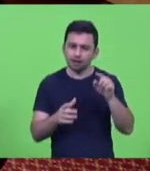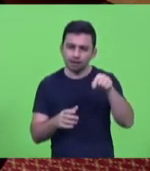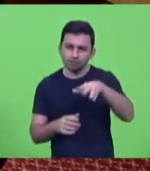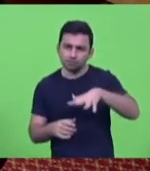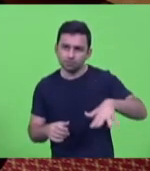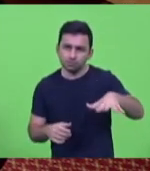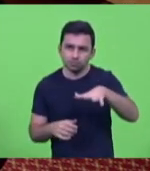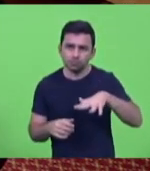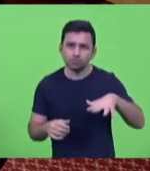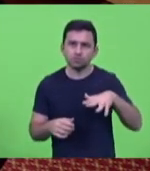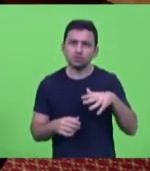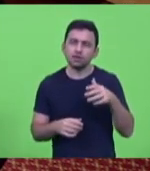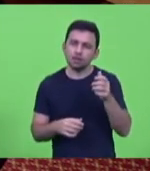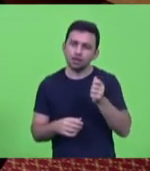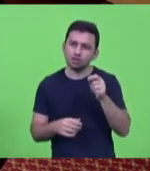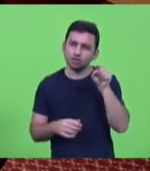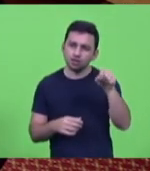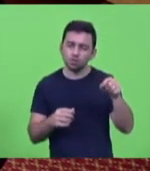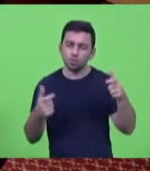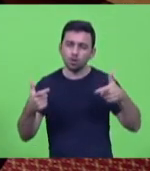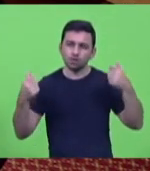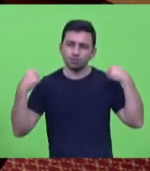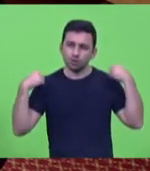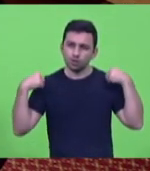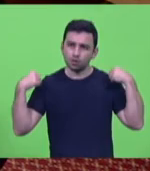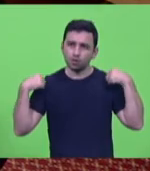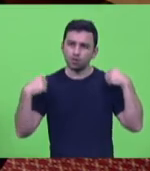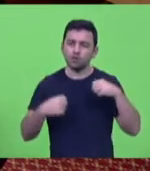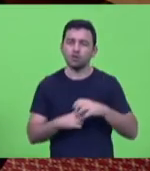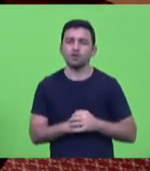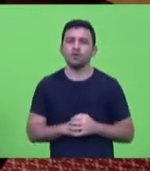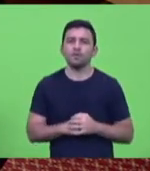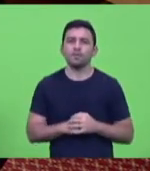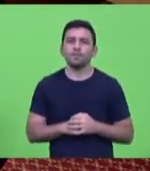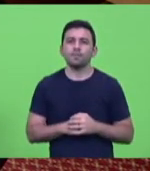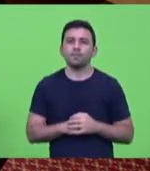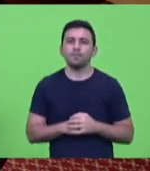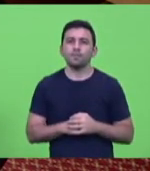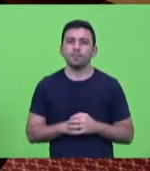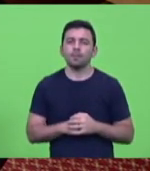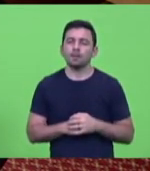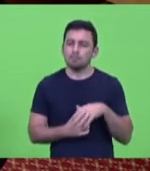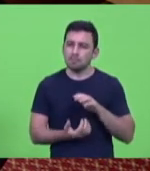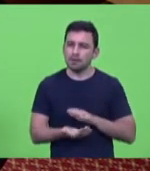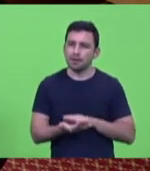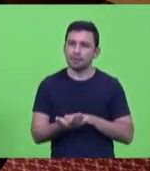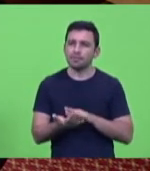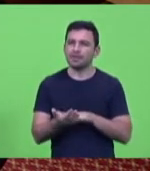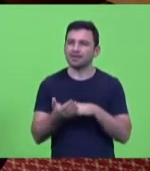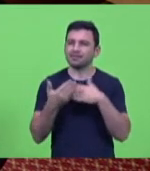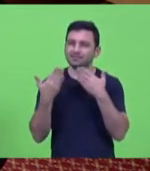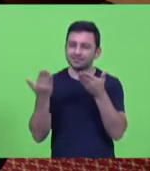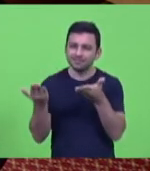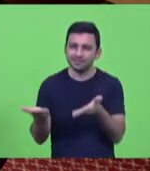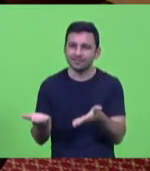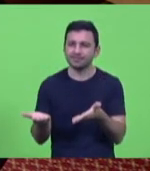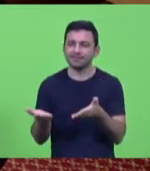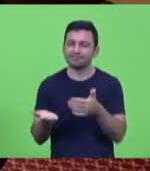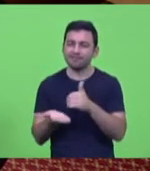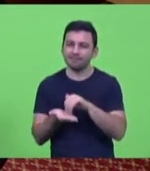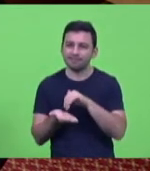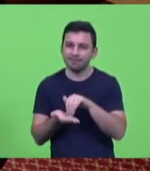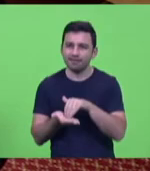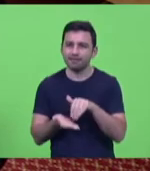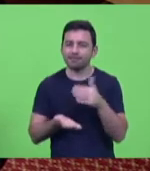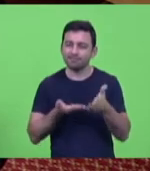em Chapecó. Então, quero aqui, nesse momento, senhor presidente, deixar meus parabéns ao secretário pelo atendimento